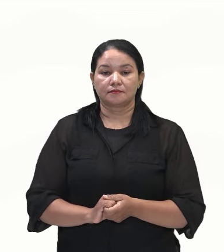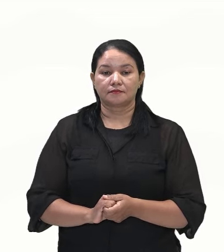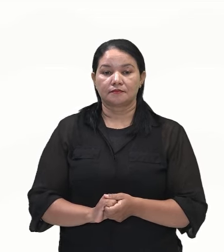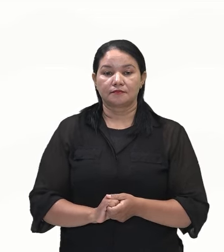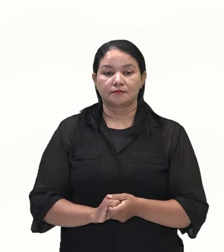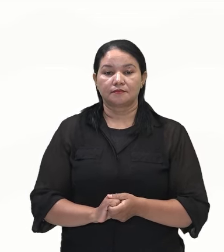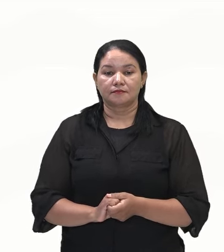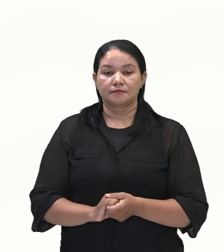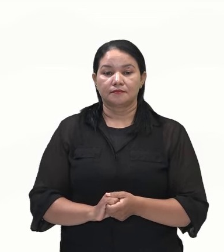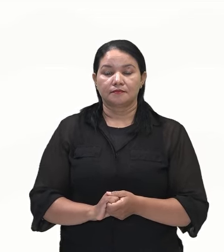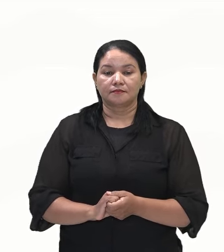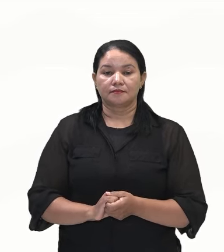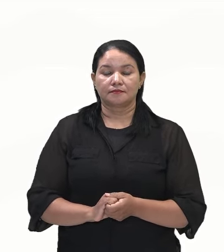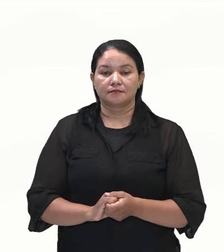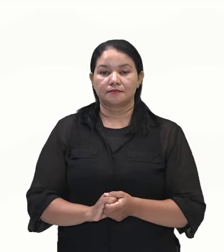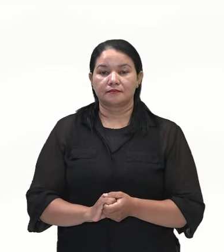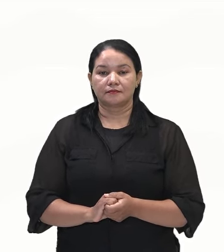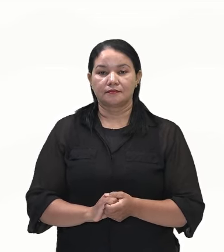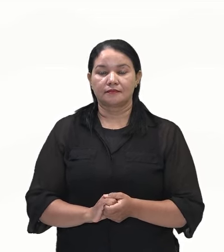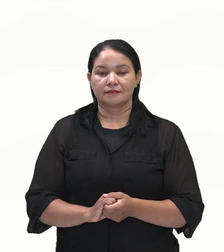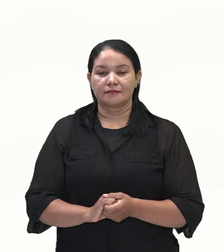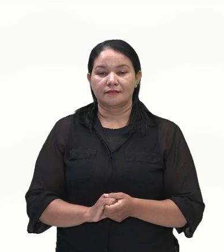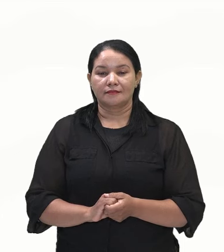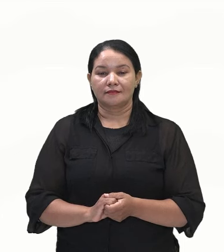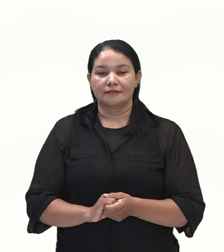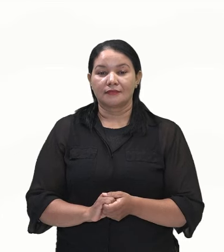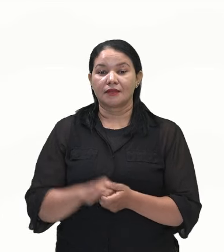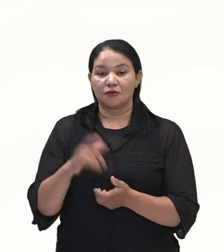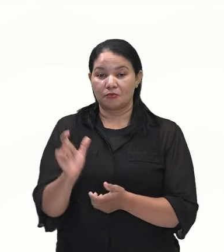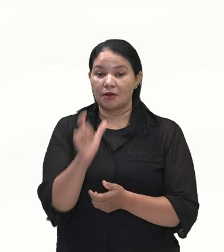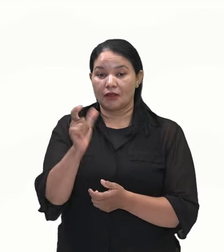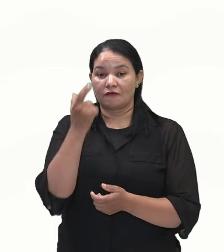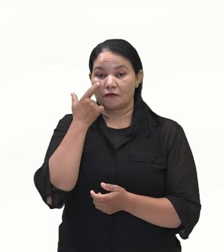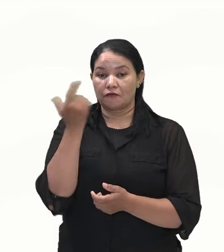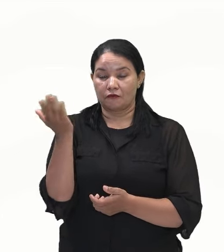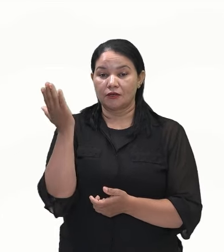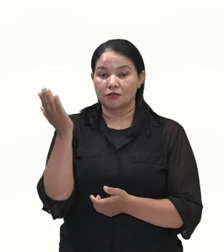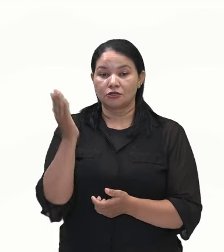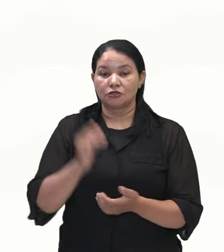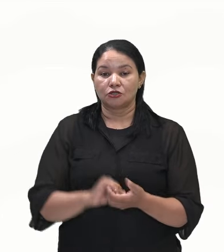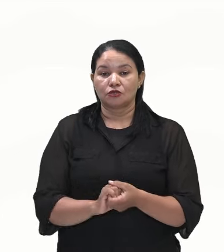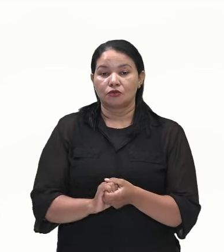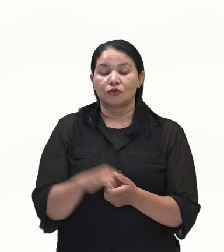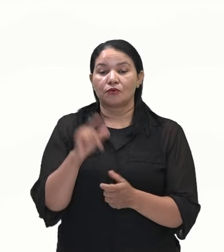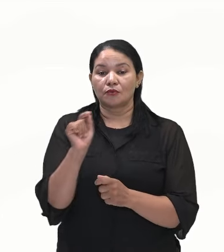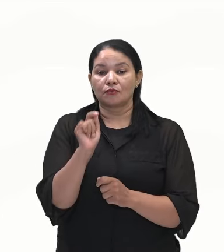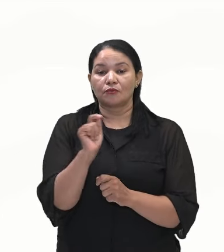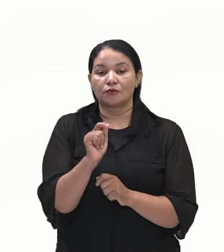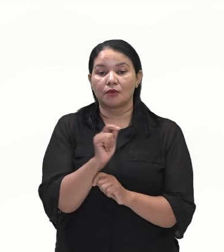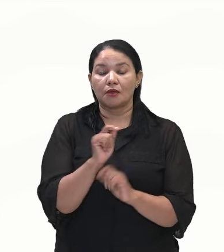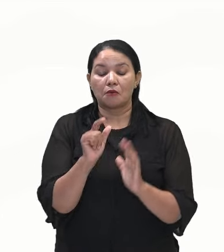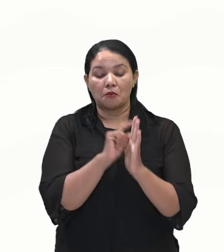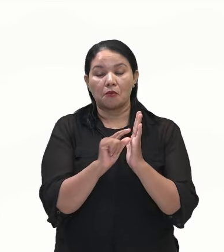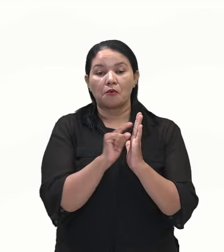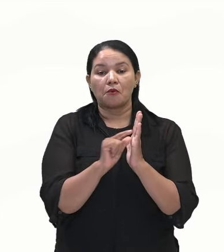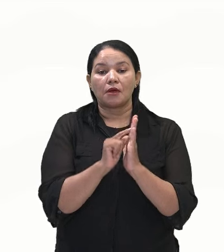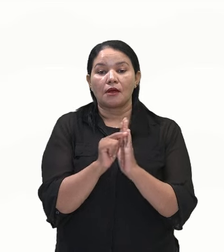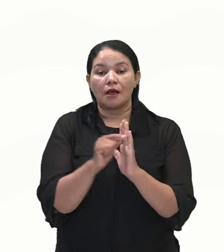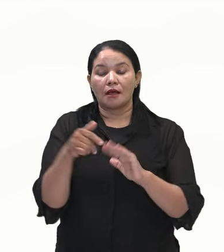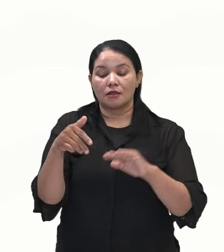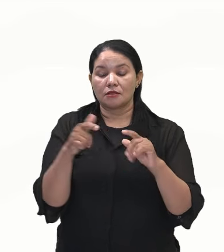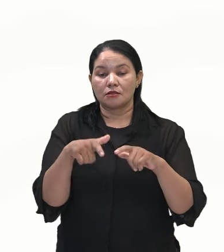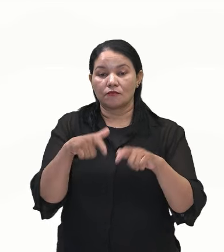addressing the environmental impact. Isso aqui, a palavrinha addressing quer dizer endereçando, tá? Address é relacionado a endereço,